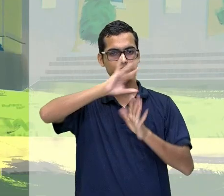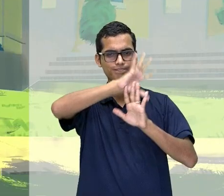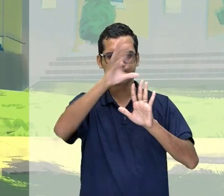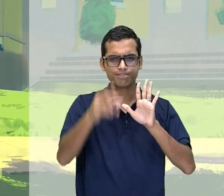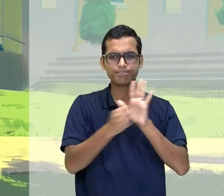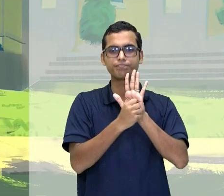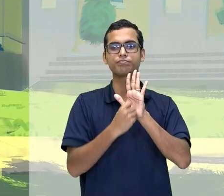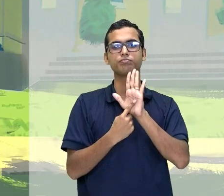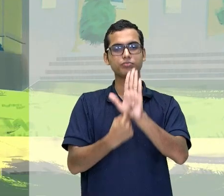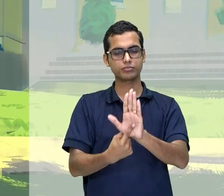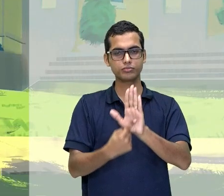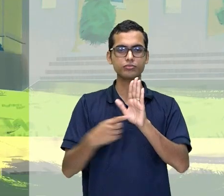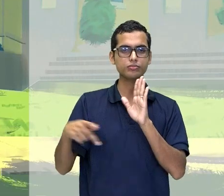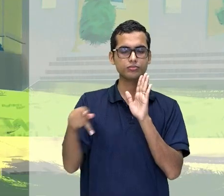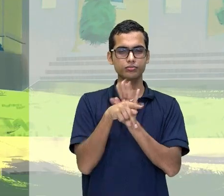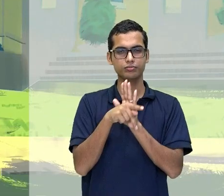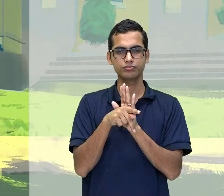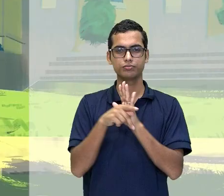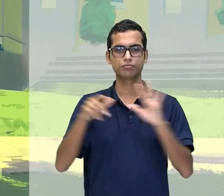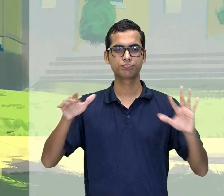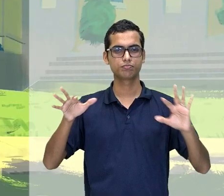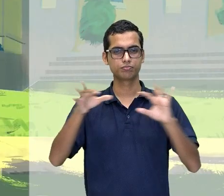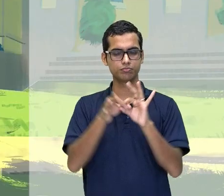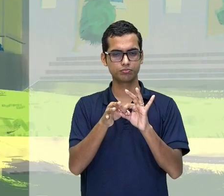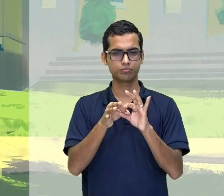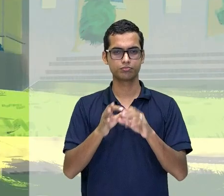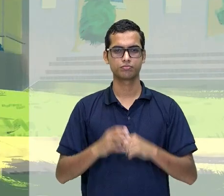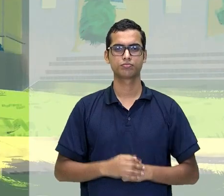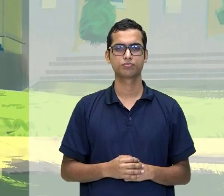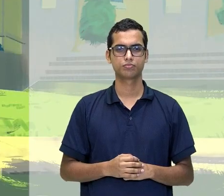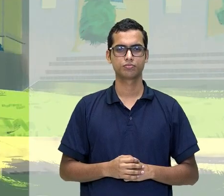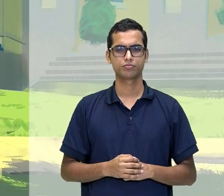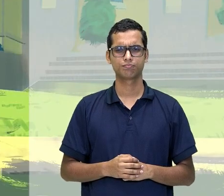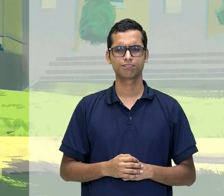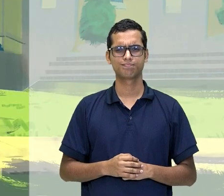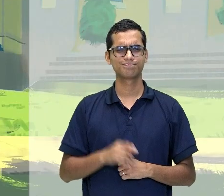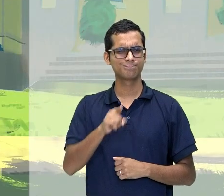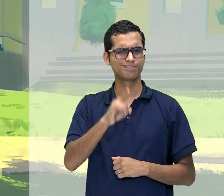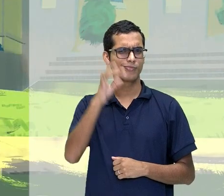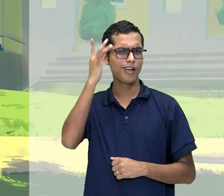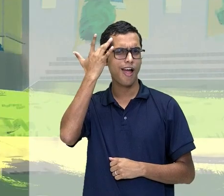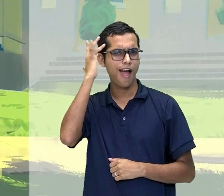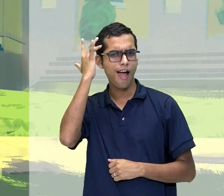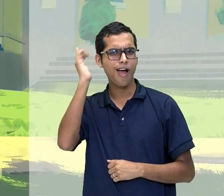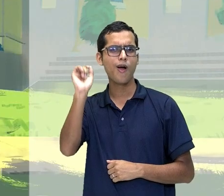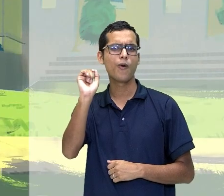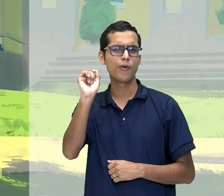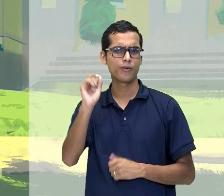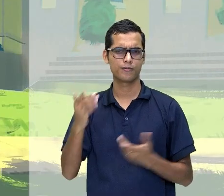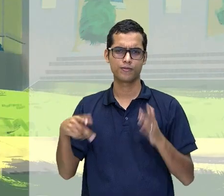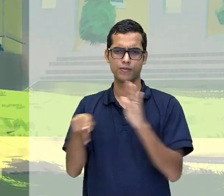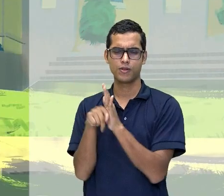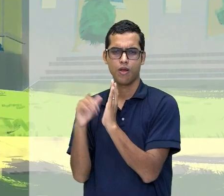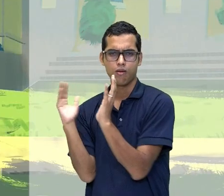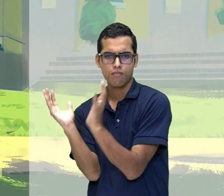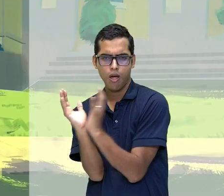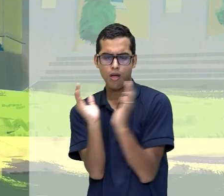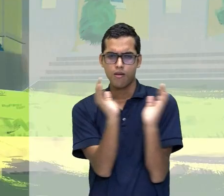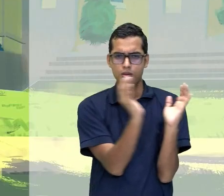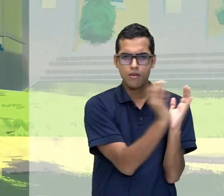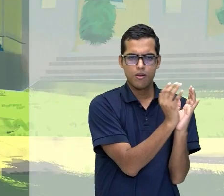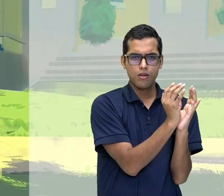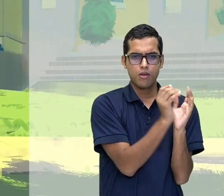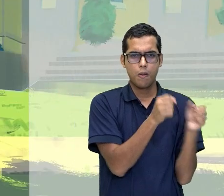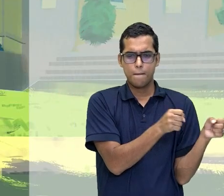aliança do café com leite. E agora eu pergunto para vocês, por que vocês acham que essas duas oligarquias, os paulistas e mineiros,